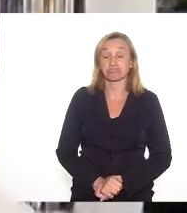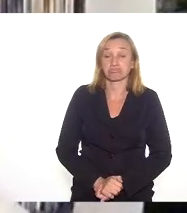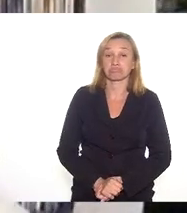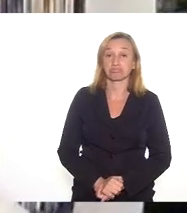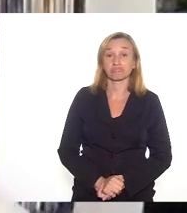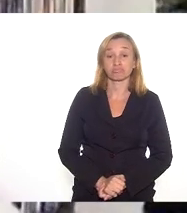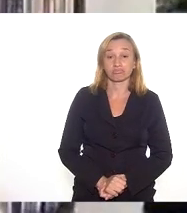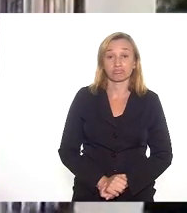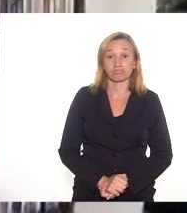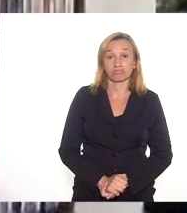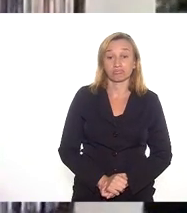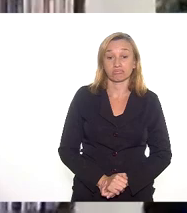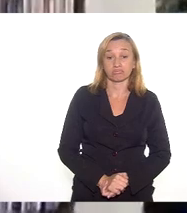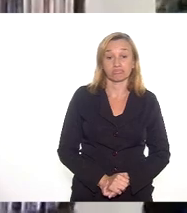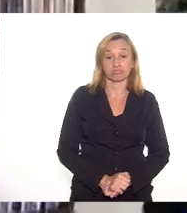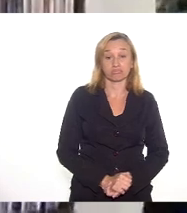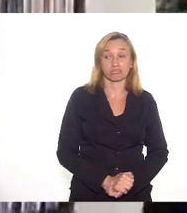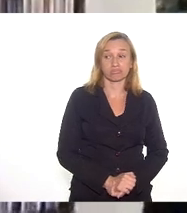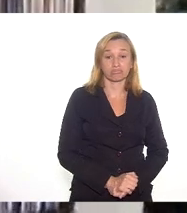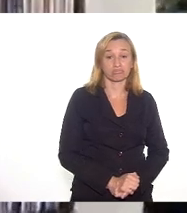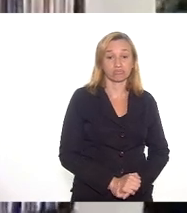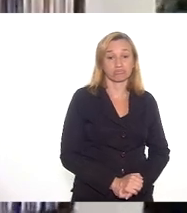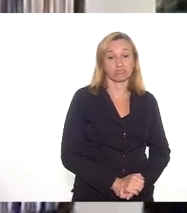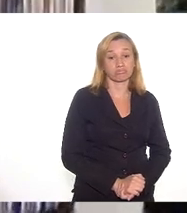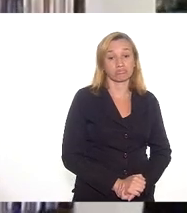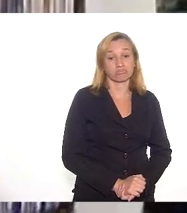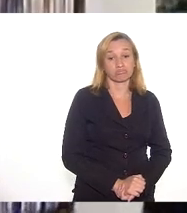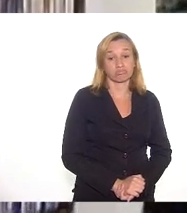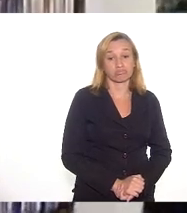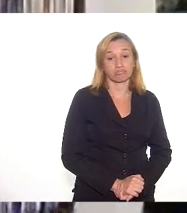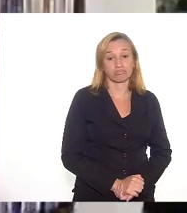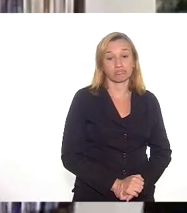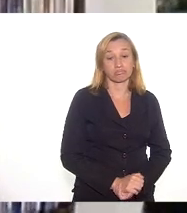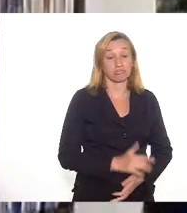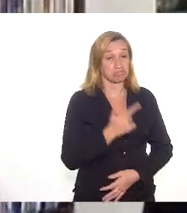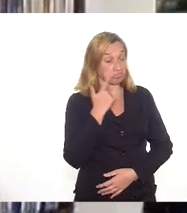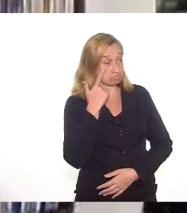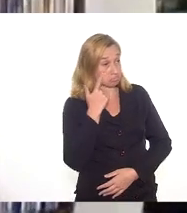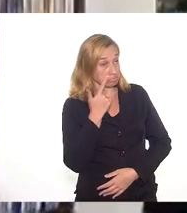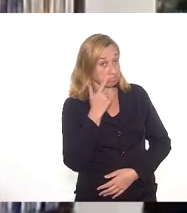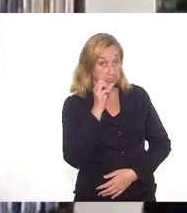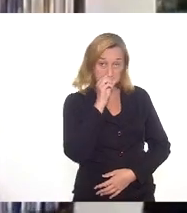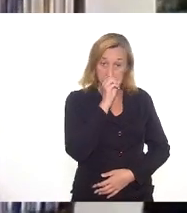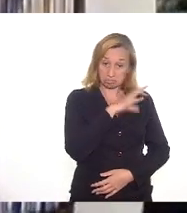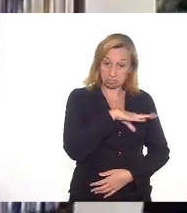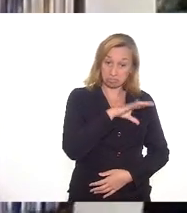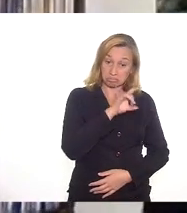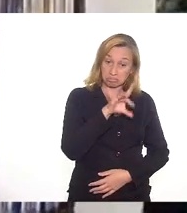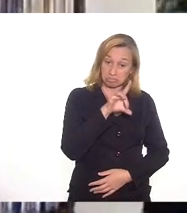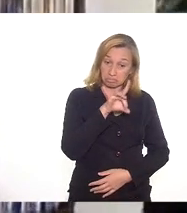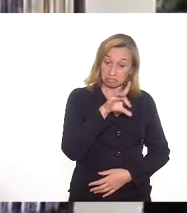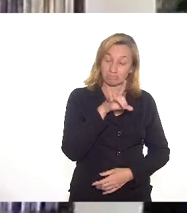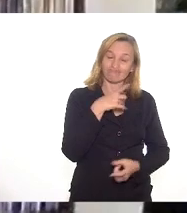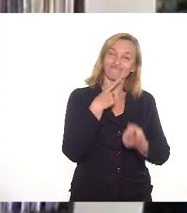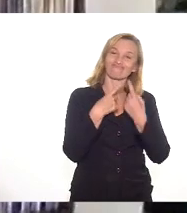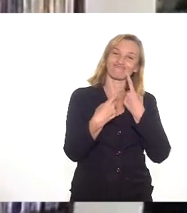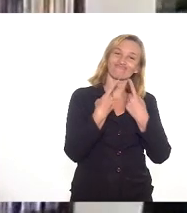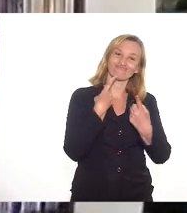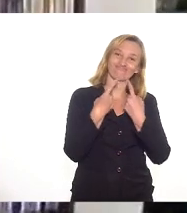vejo como... Às vezes, o absurdo que eu vejo é nas